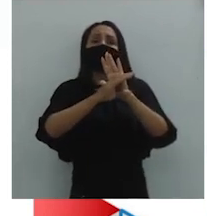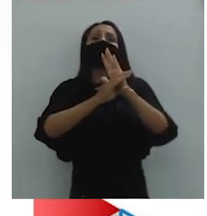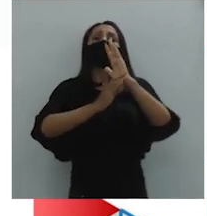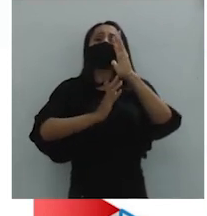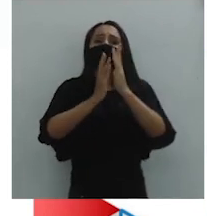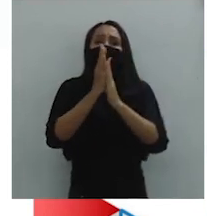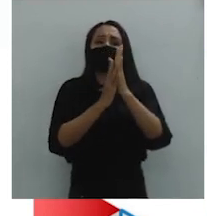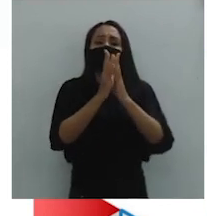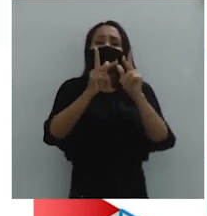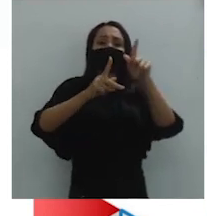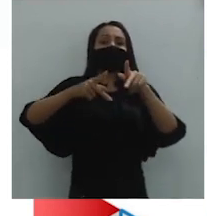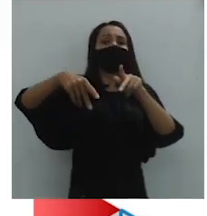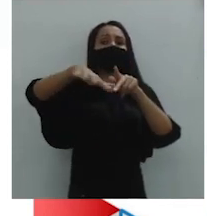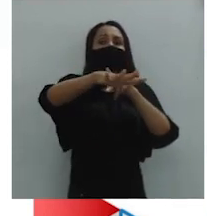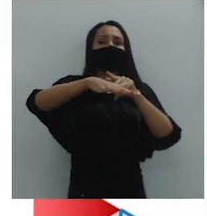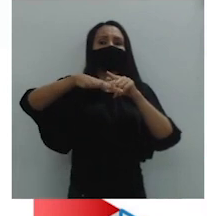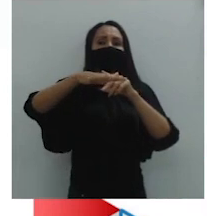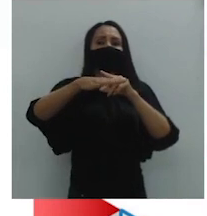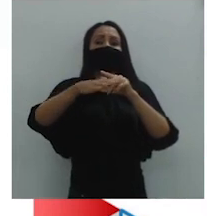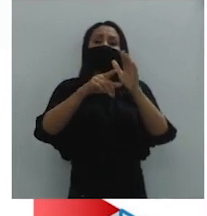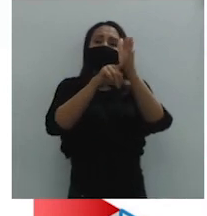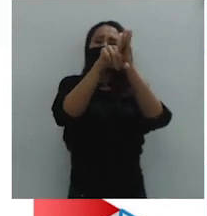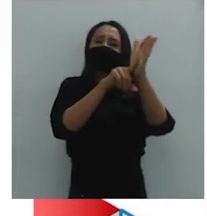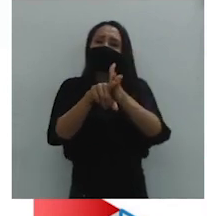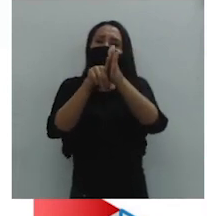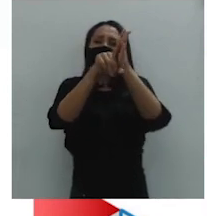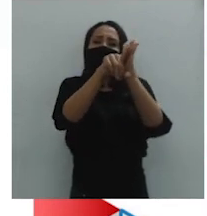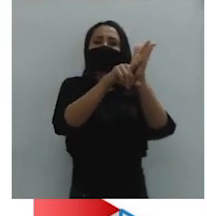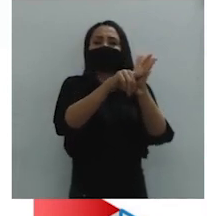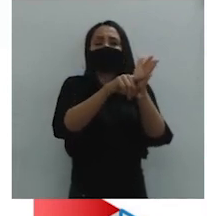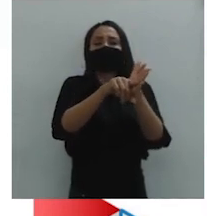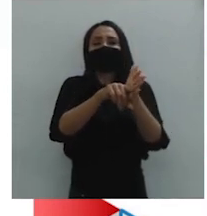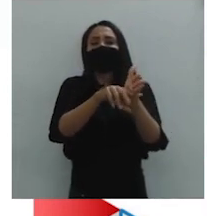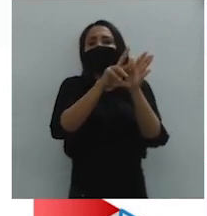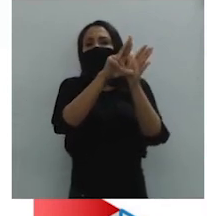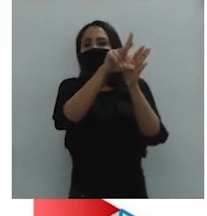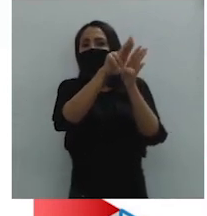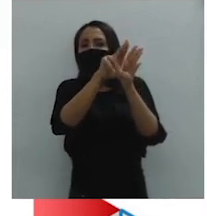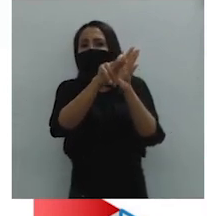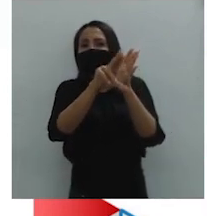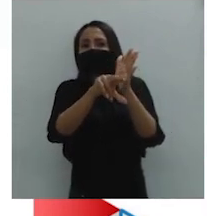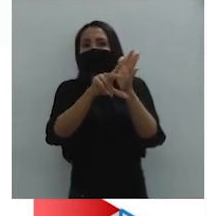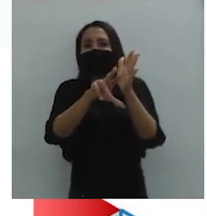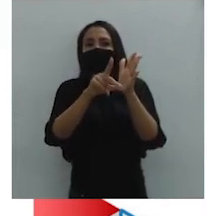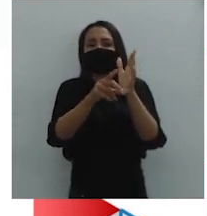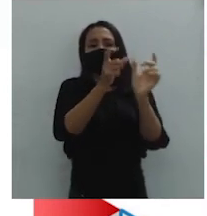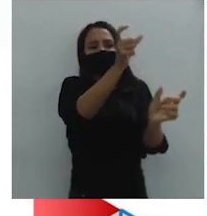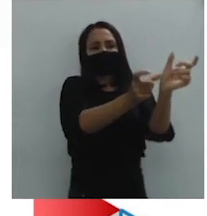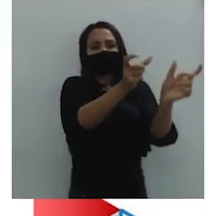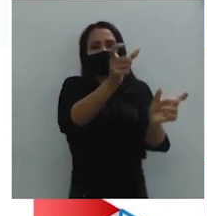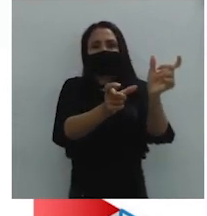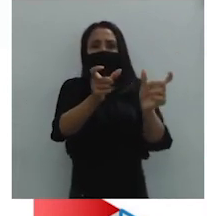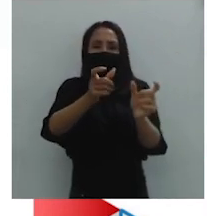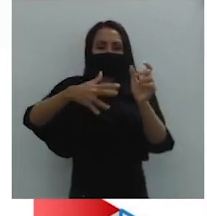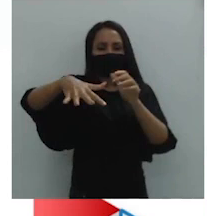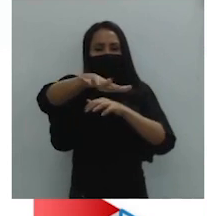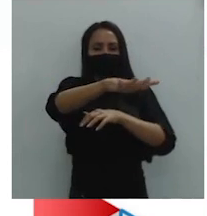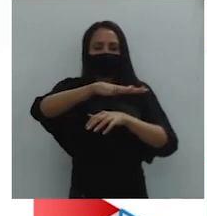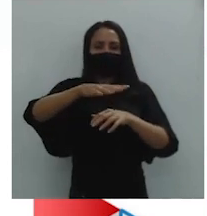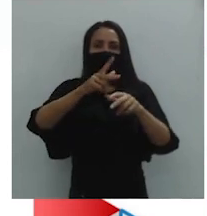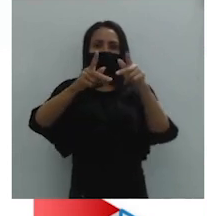populacional demográfica? Que o estudo da variação na quantidade dos indivíduos de determinada população,